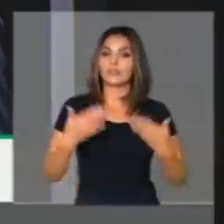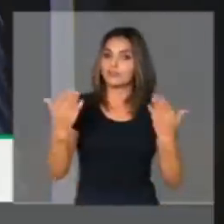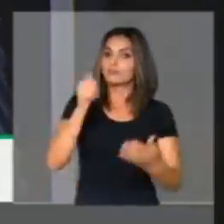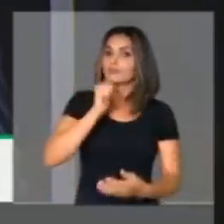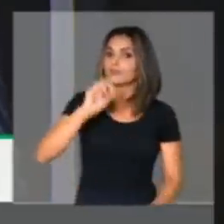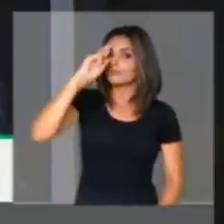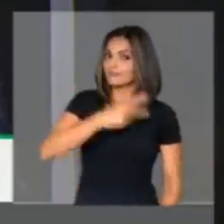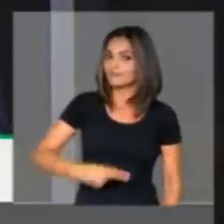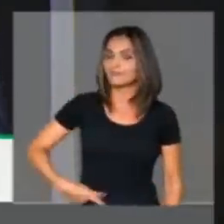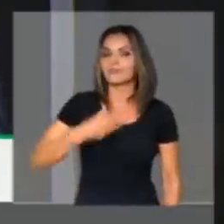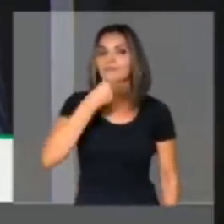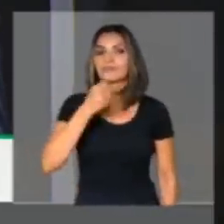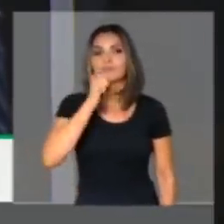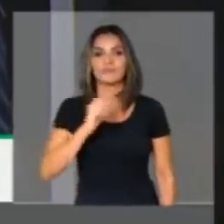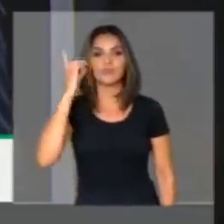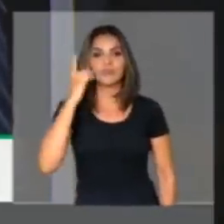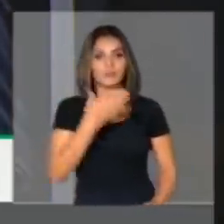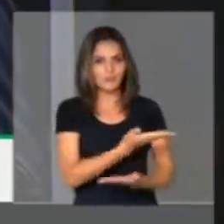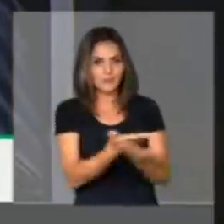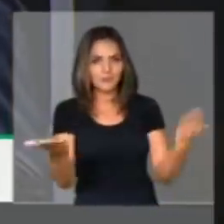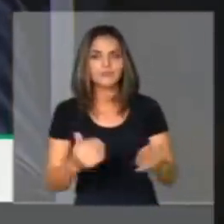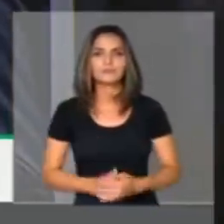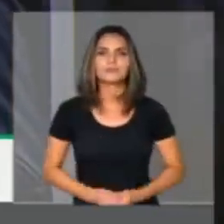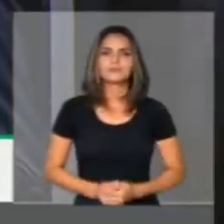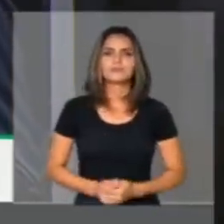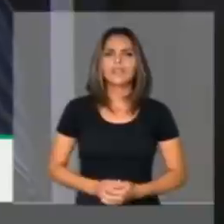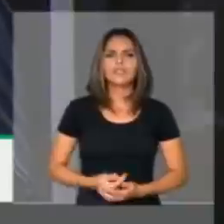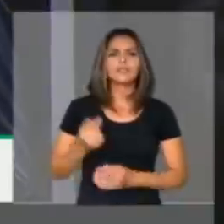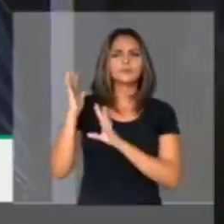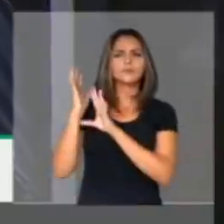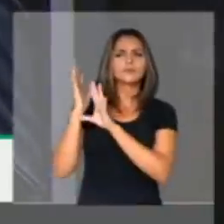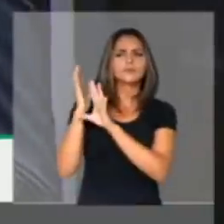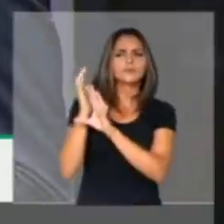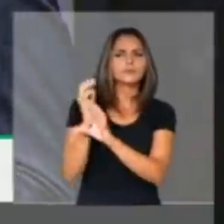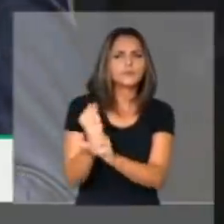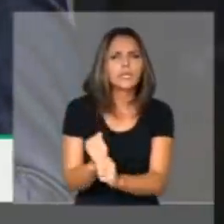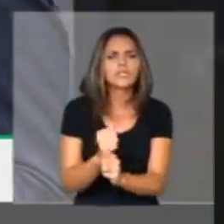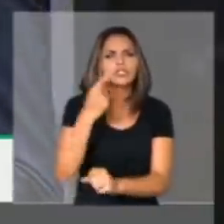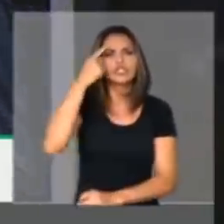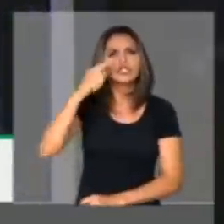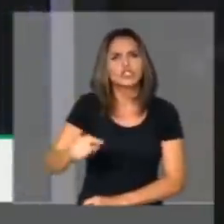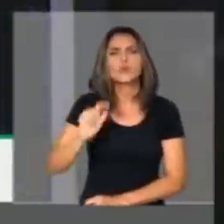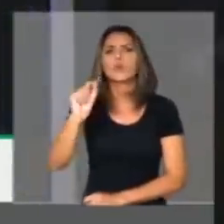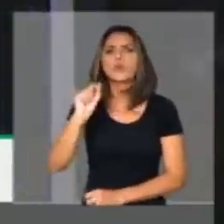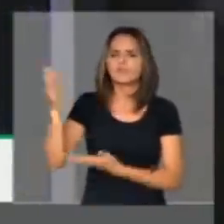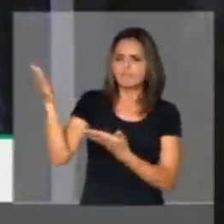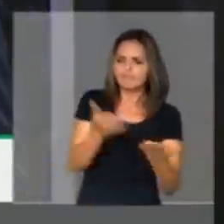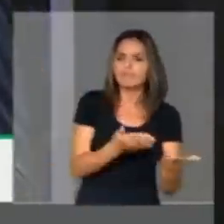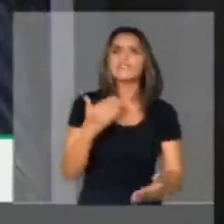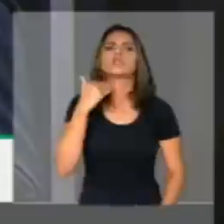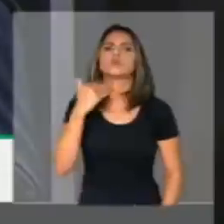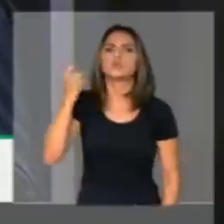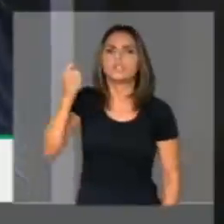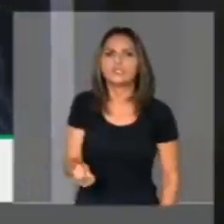Senhora Presidente, senhores parlamentares, nos últimos dias eu tenho recebido muitos juízes, muitos promotores, muitos deputados,